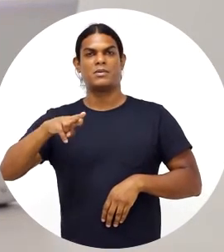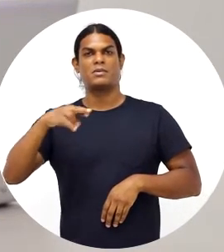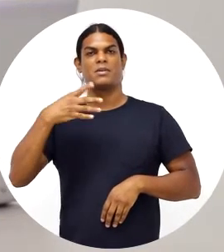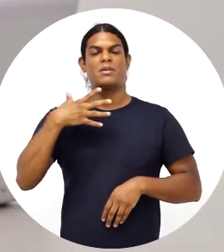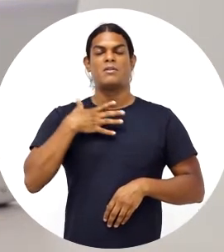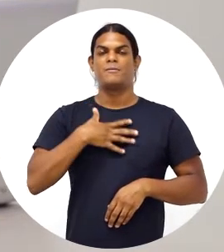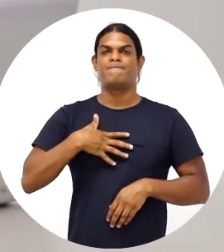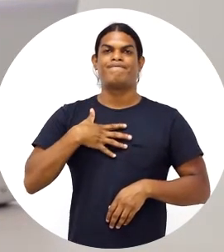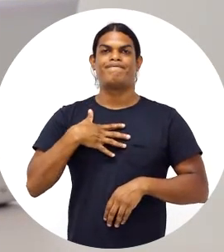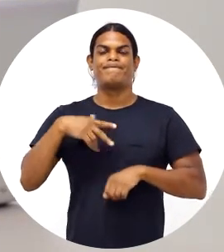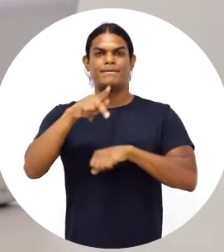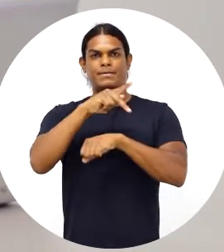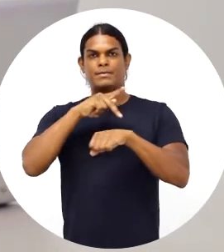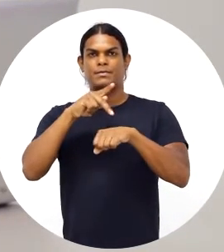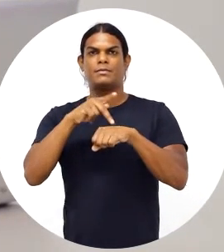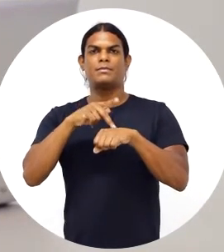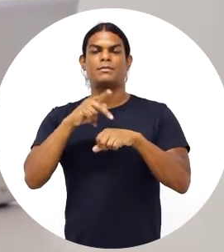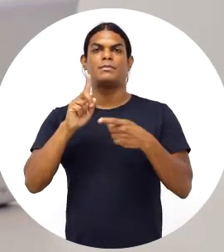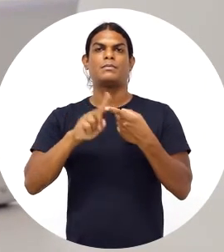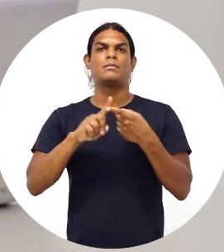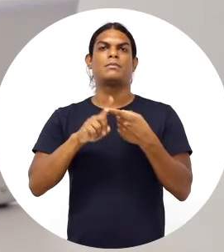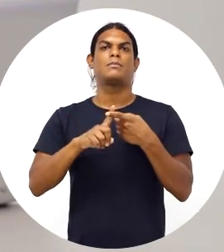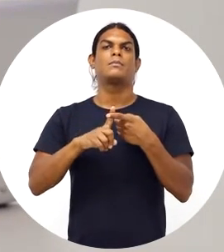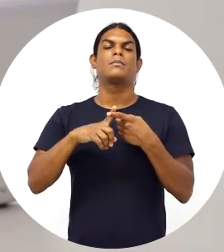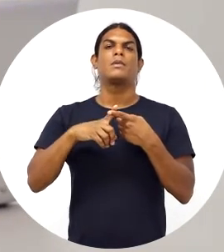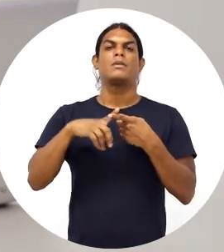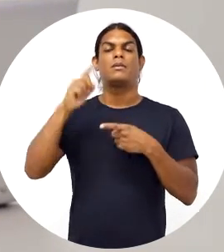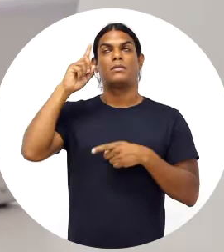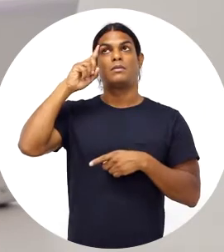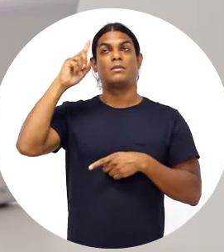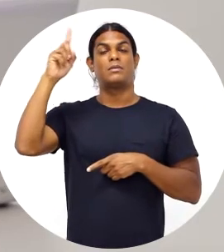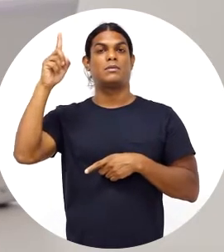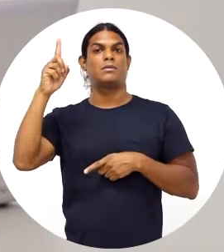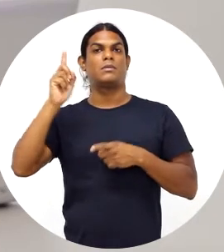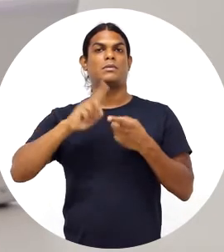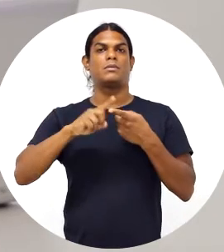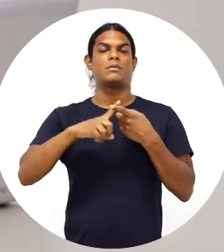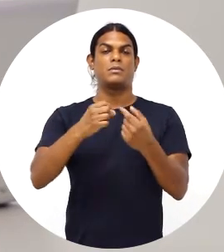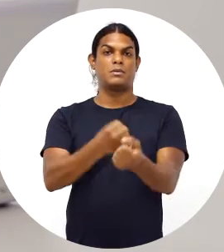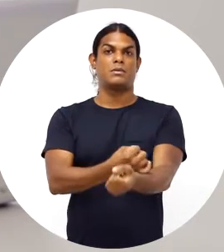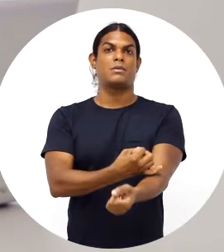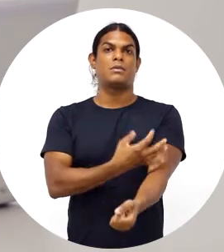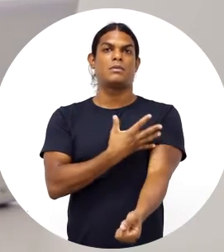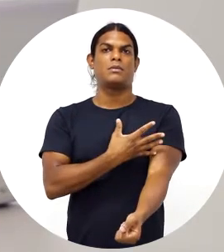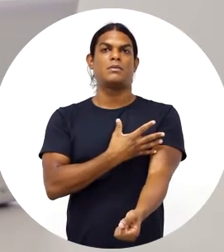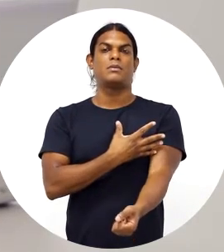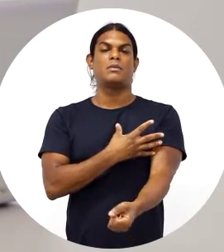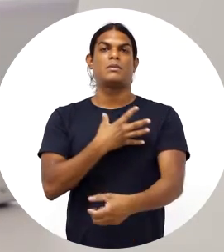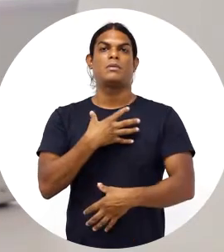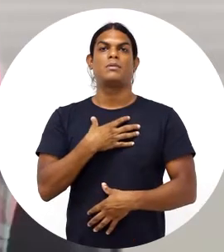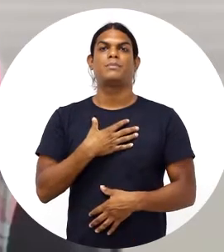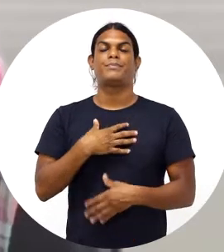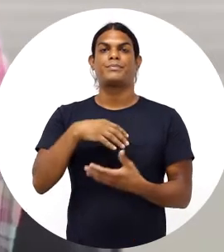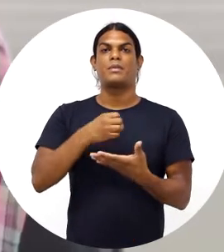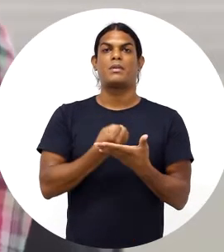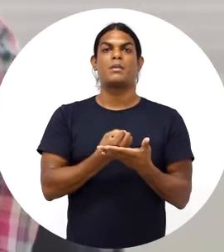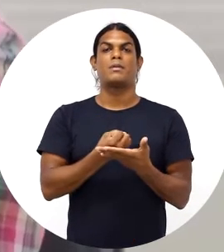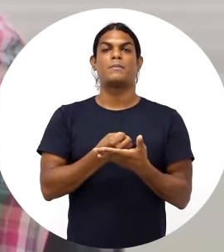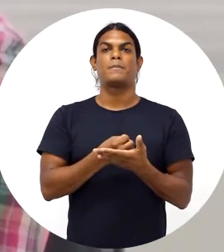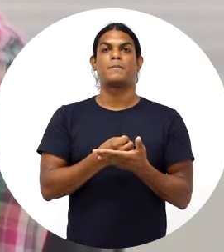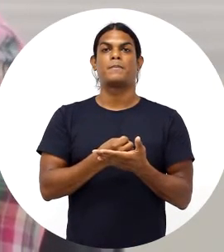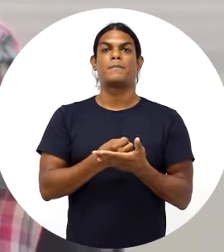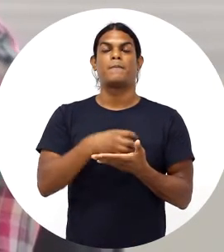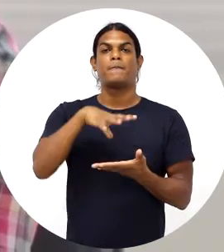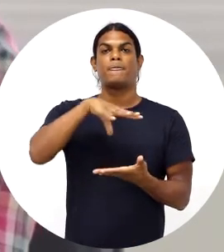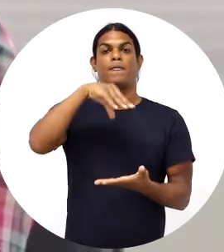entre outros tantos. Também vai trazer as ideias e as emoções presentes na alma humana.